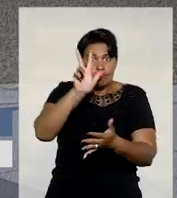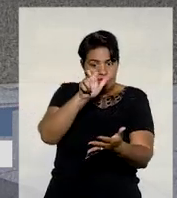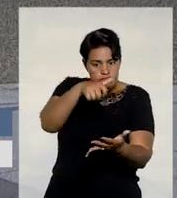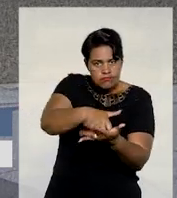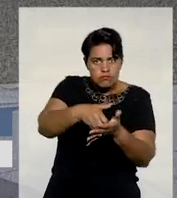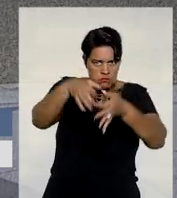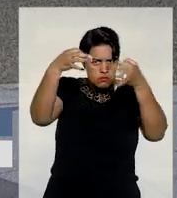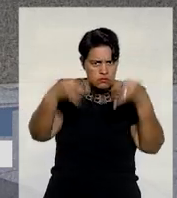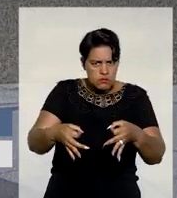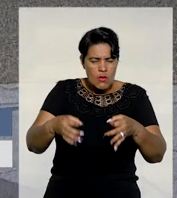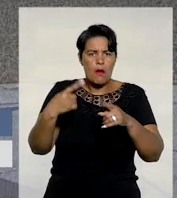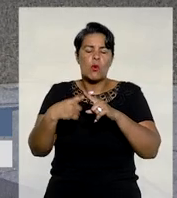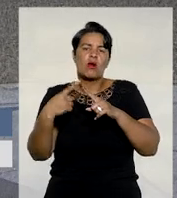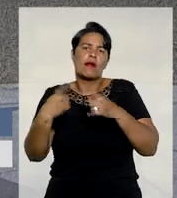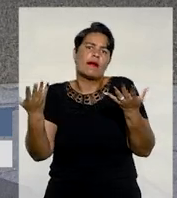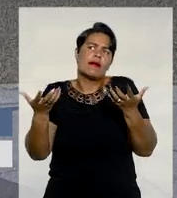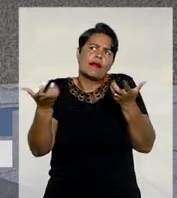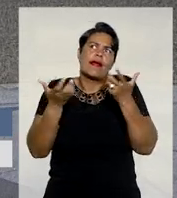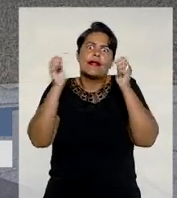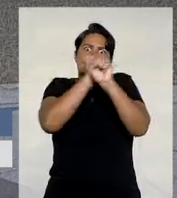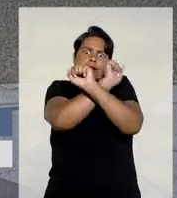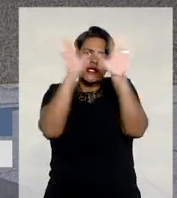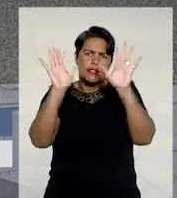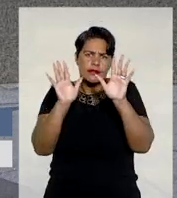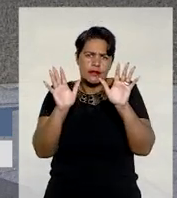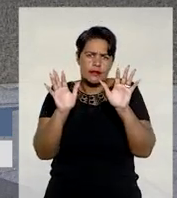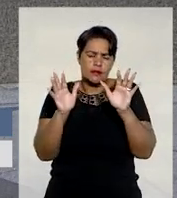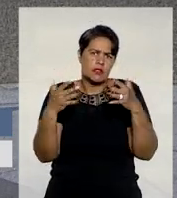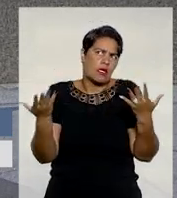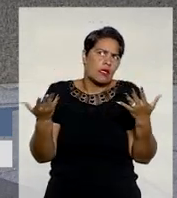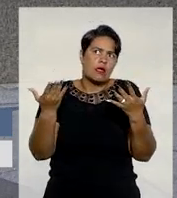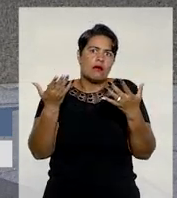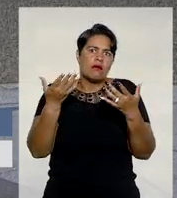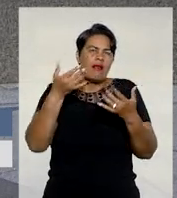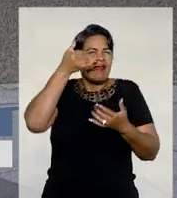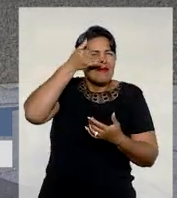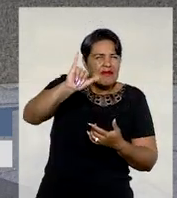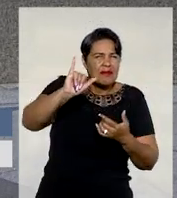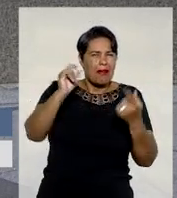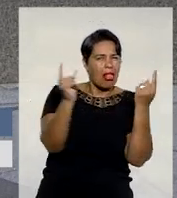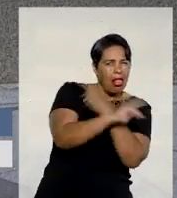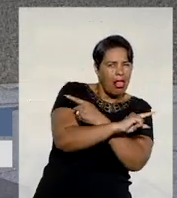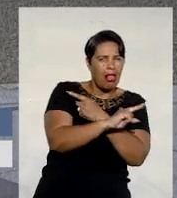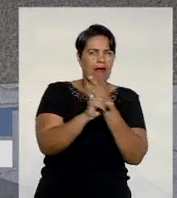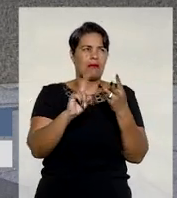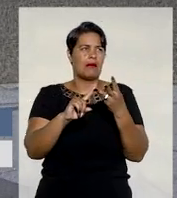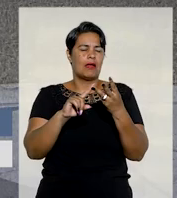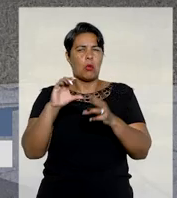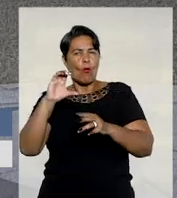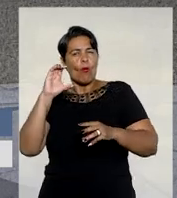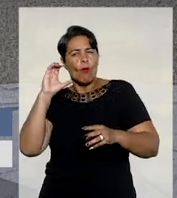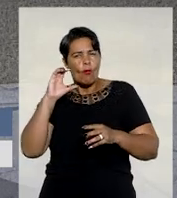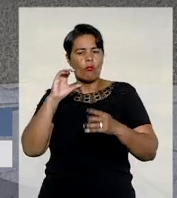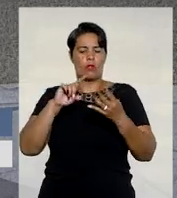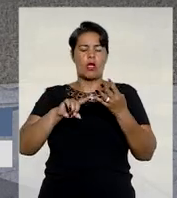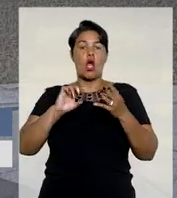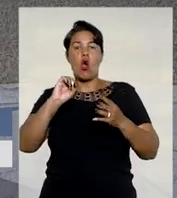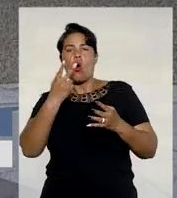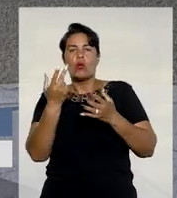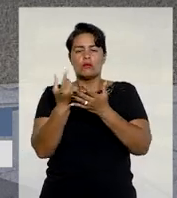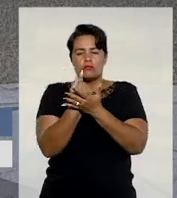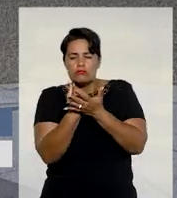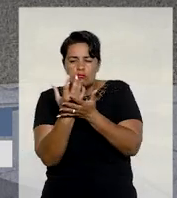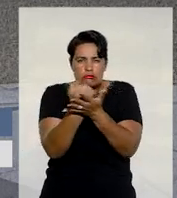para esclarecer obscuridade, como a professora Thais respondeu, né? Eliminar contradição para suprir omissão ou corrigir